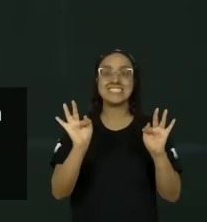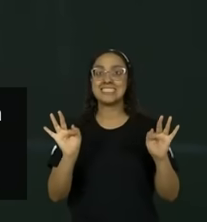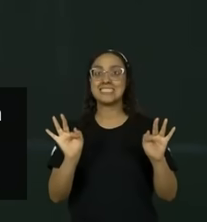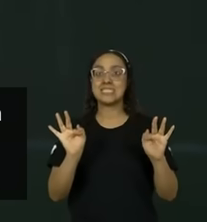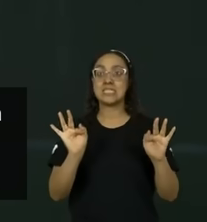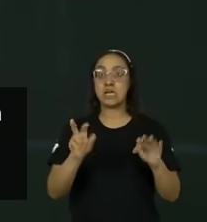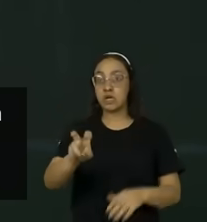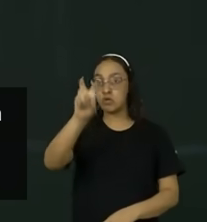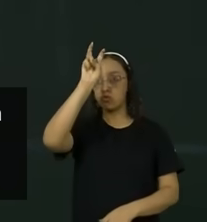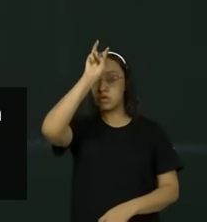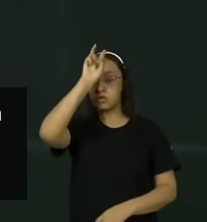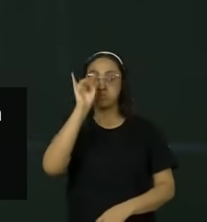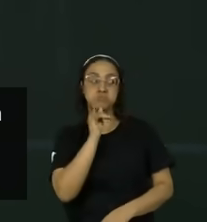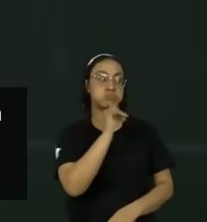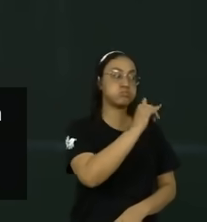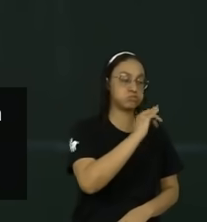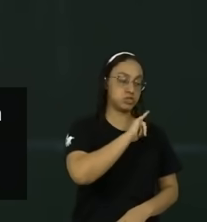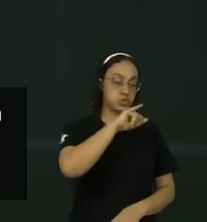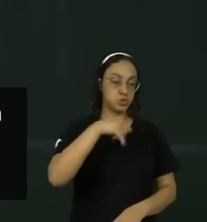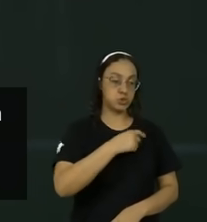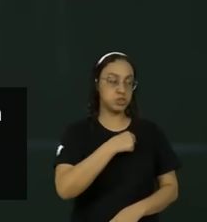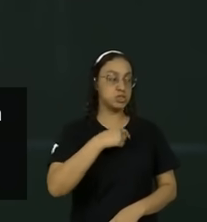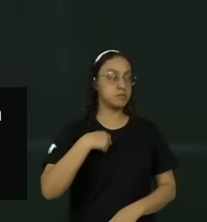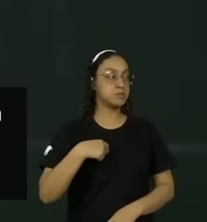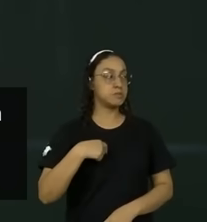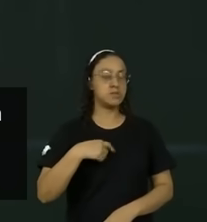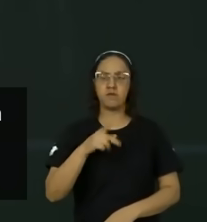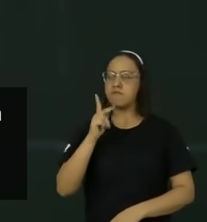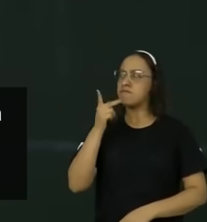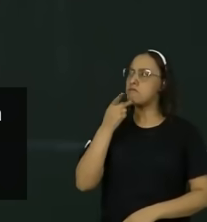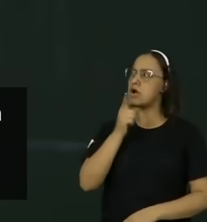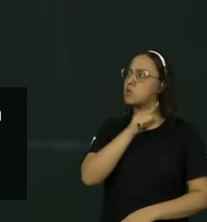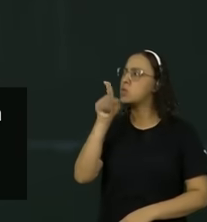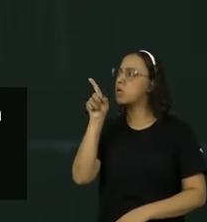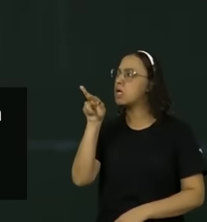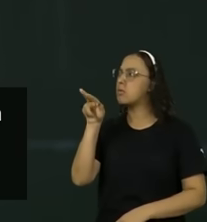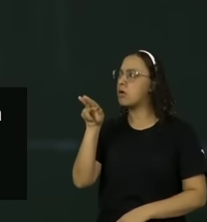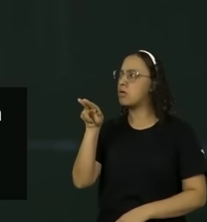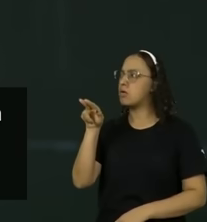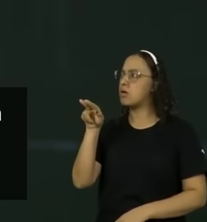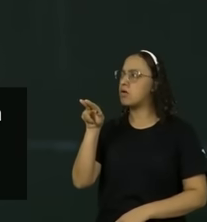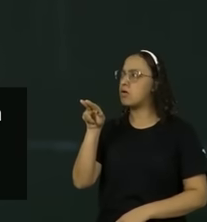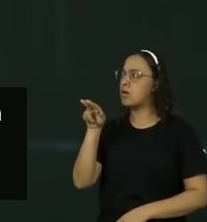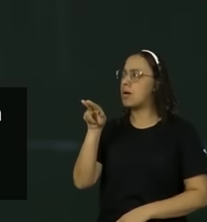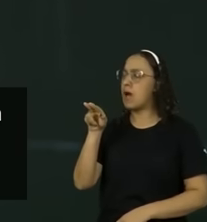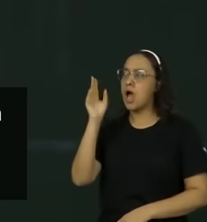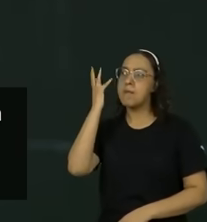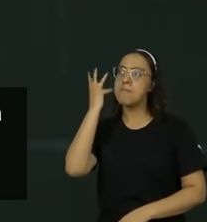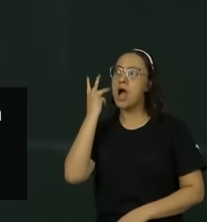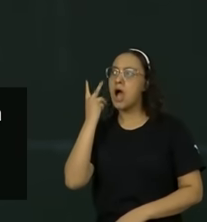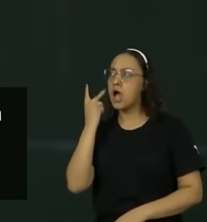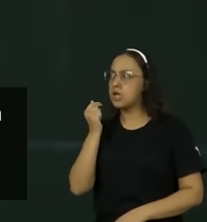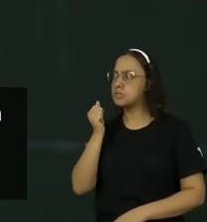Disse então o faraó a José: diga a seus irmãos que ponham as cargas nos seus animais